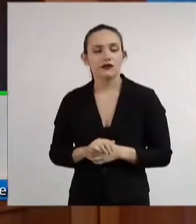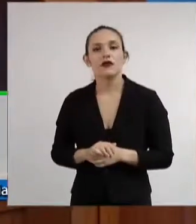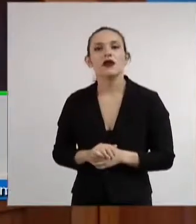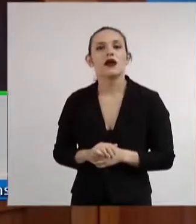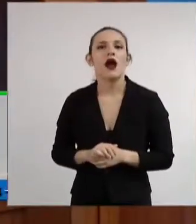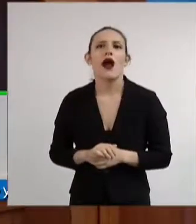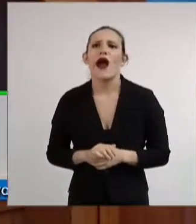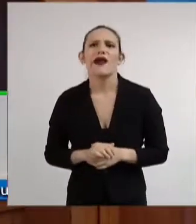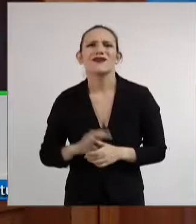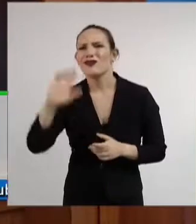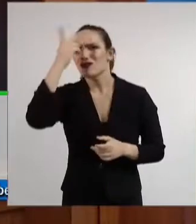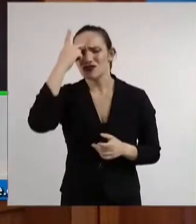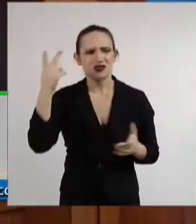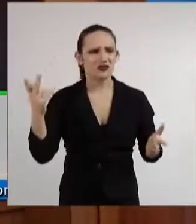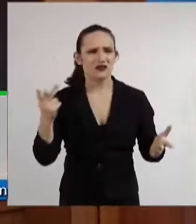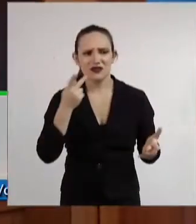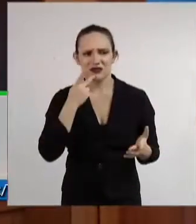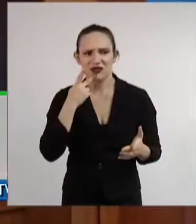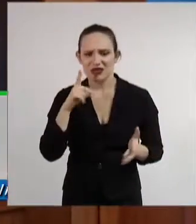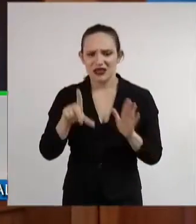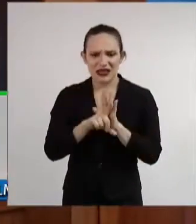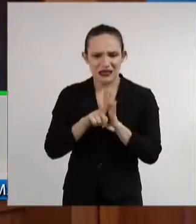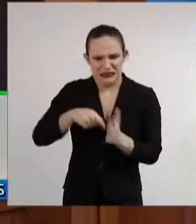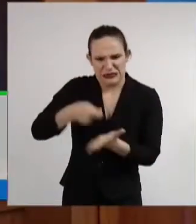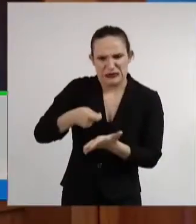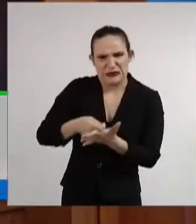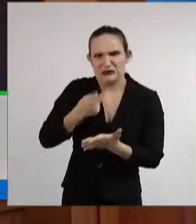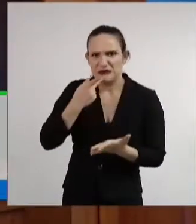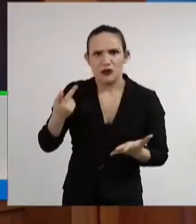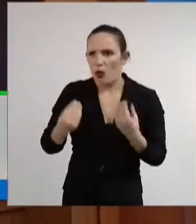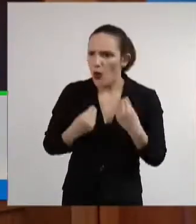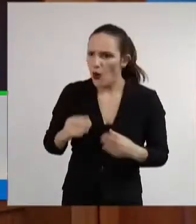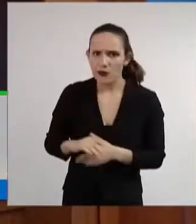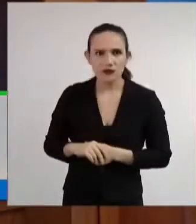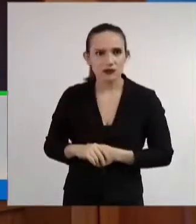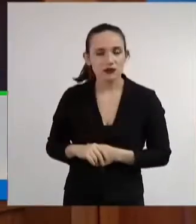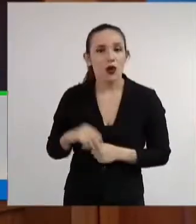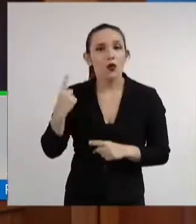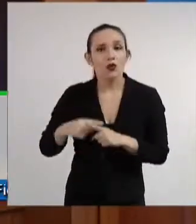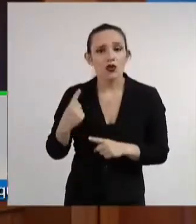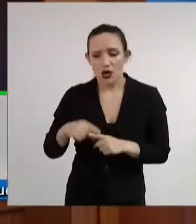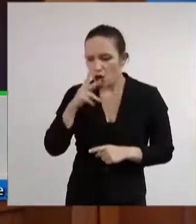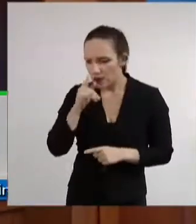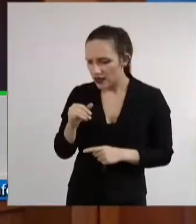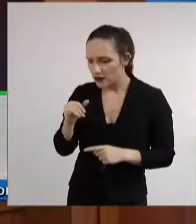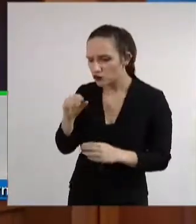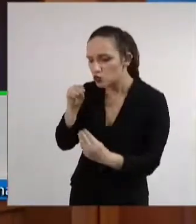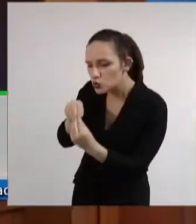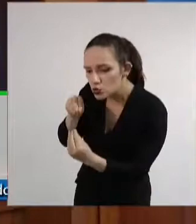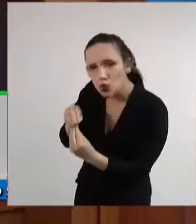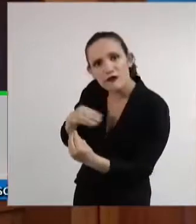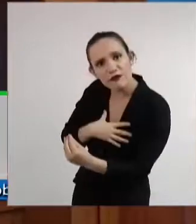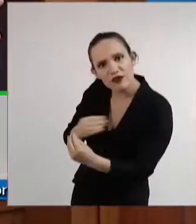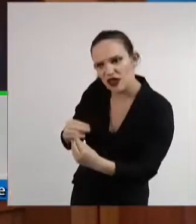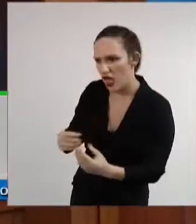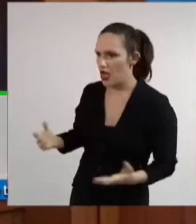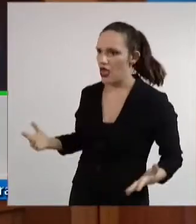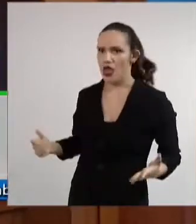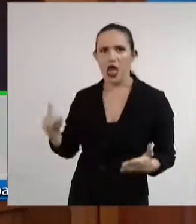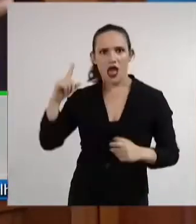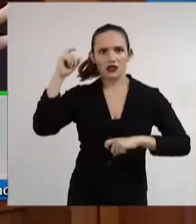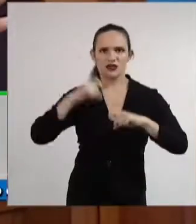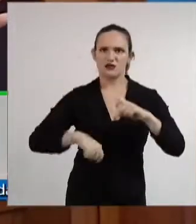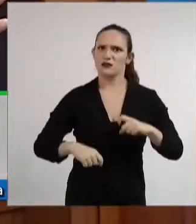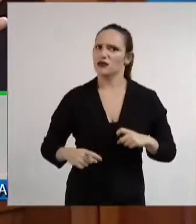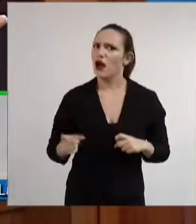filha, e essa lei ficou tão difícil, se a autoridade policial não interpretar a lei, acaba criando uma